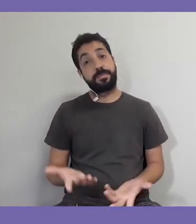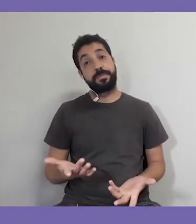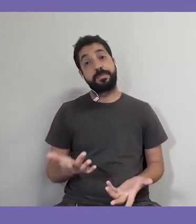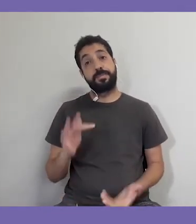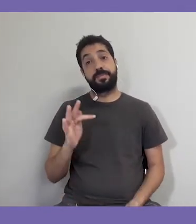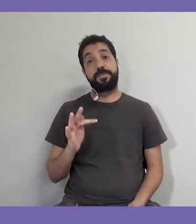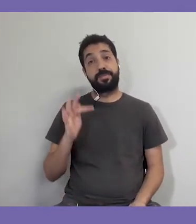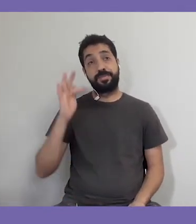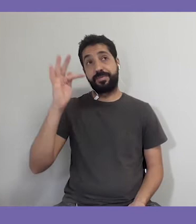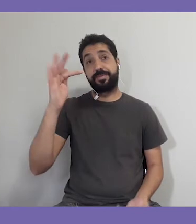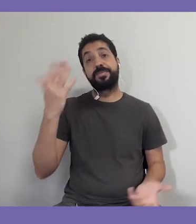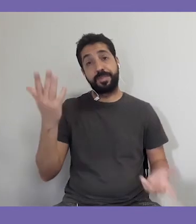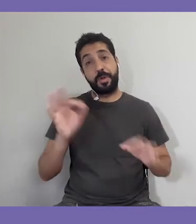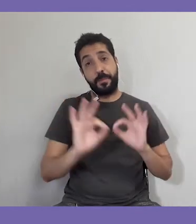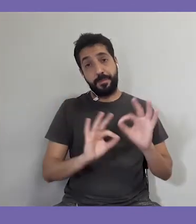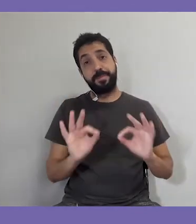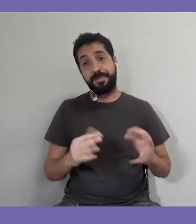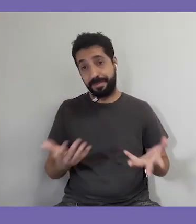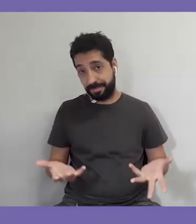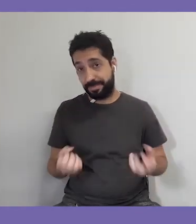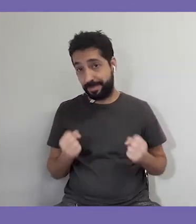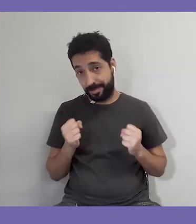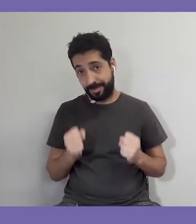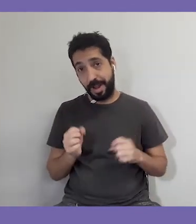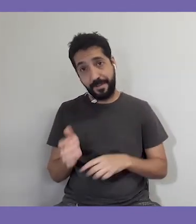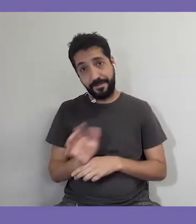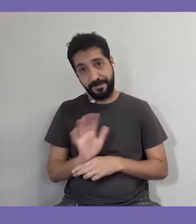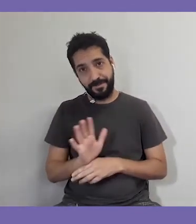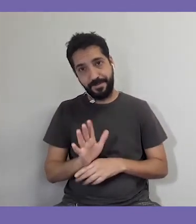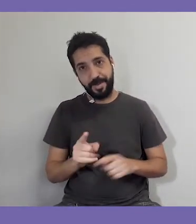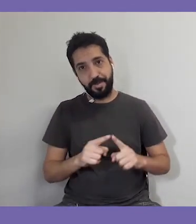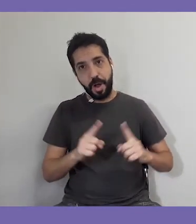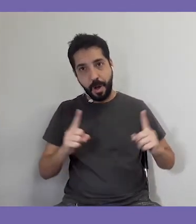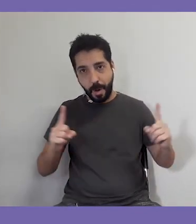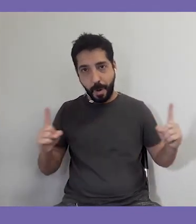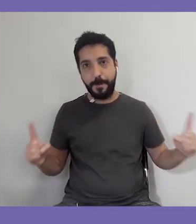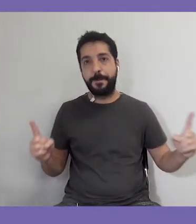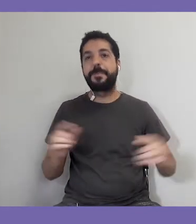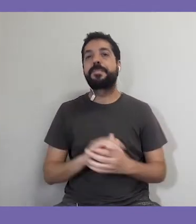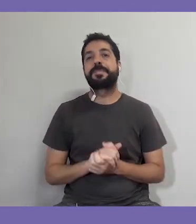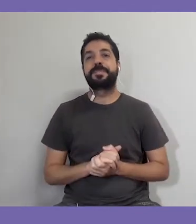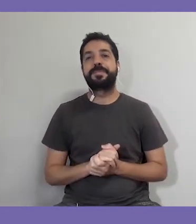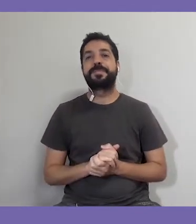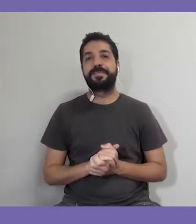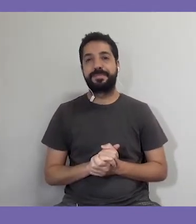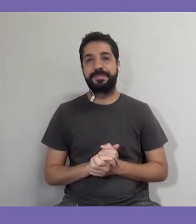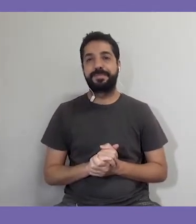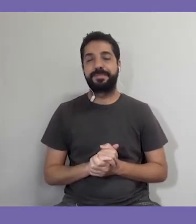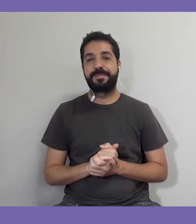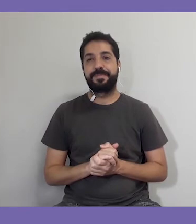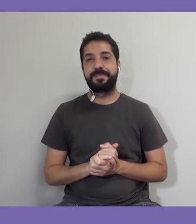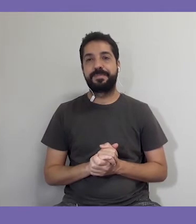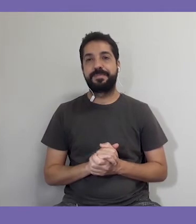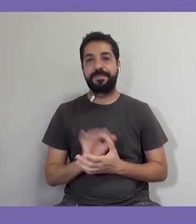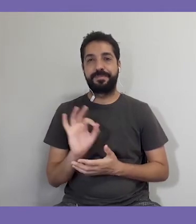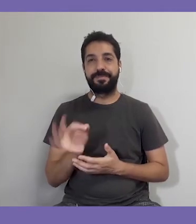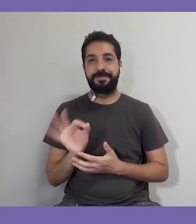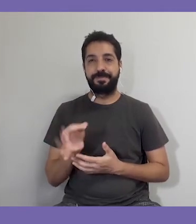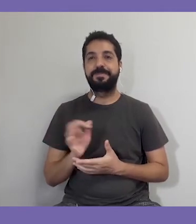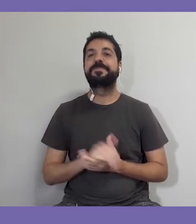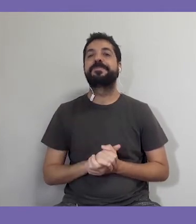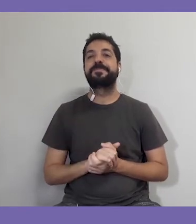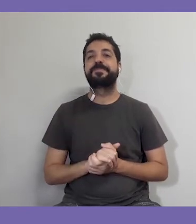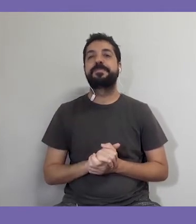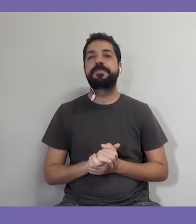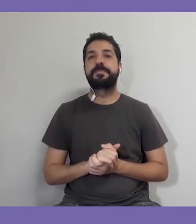É, quem sabe, né? Não fica um projeto futuro aí para um filme, para um longa. Uhum.